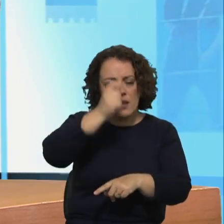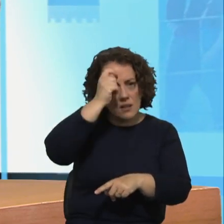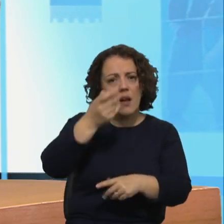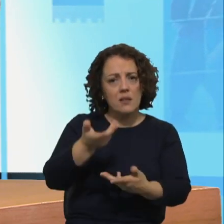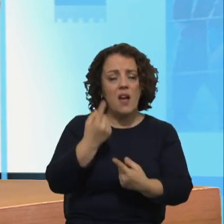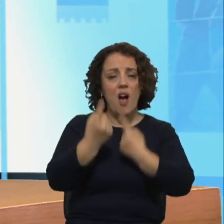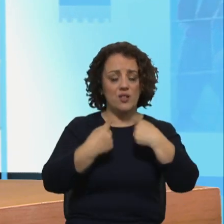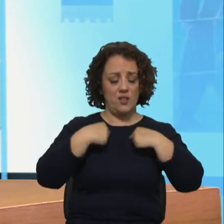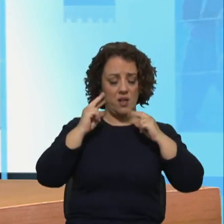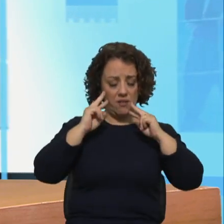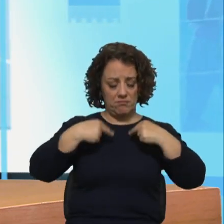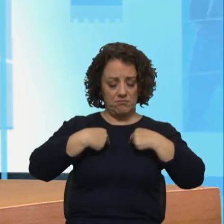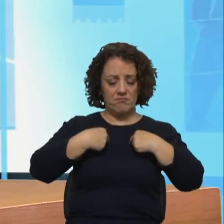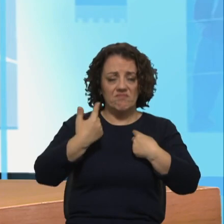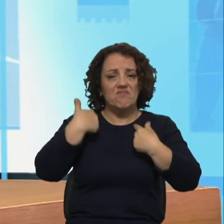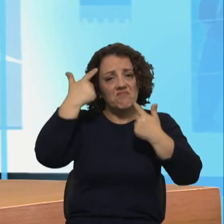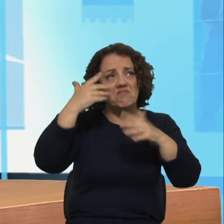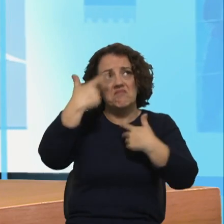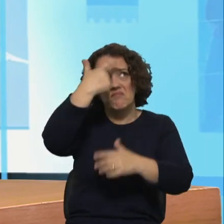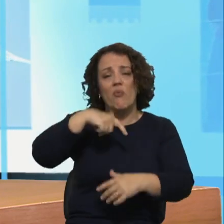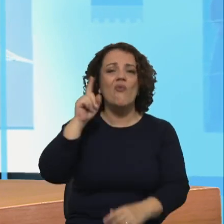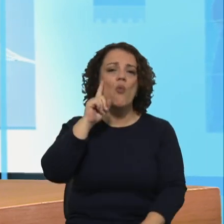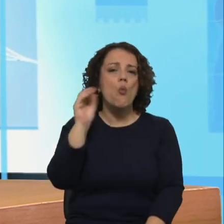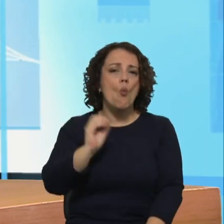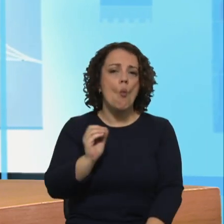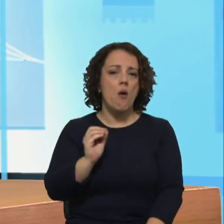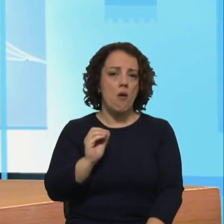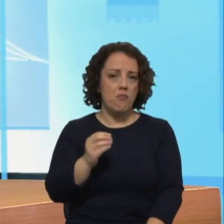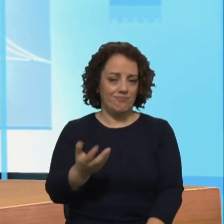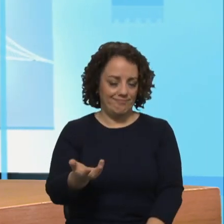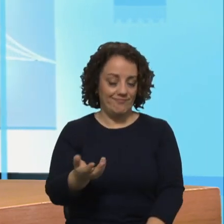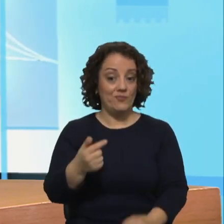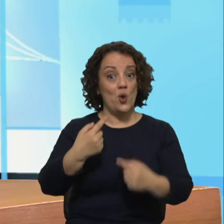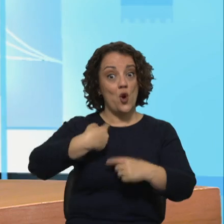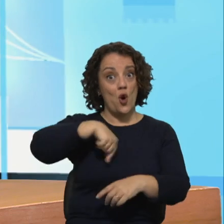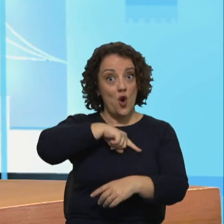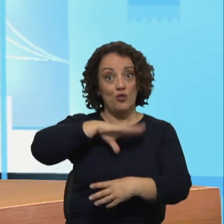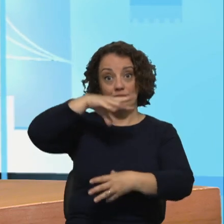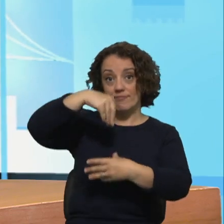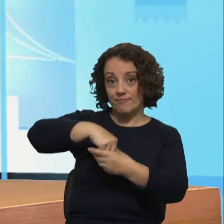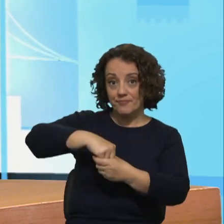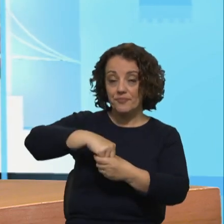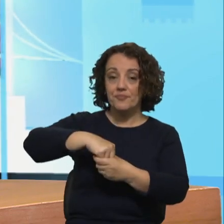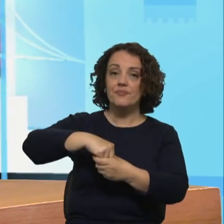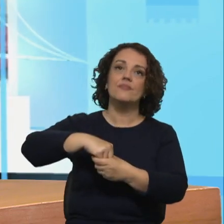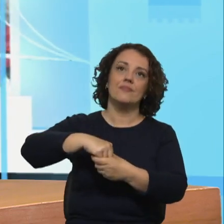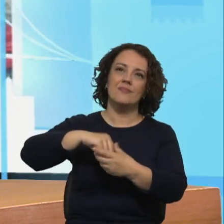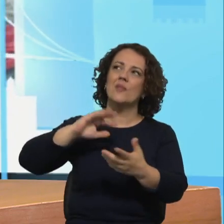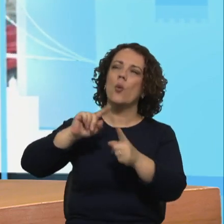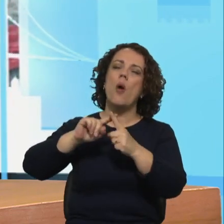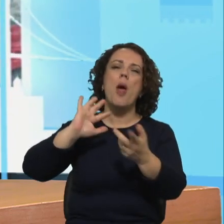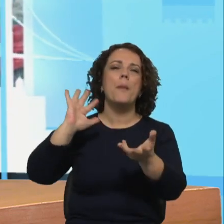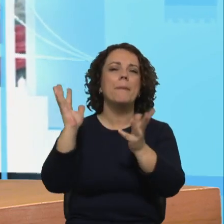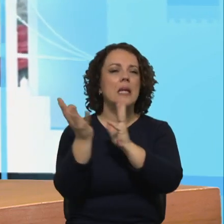reconhece. E, portanto, esta é a tarefa contínua na nossa presença em ambientes de maior degradação ou